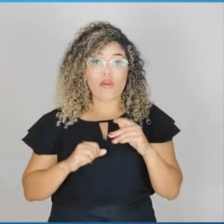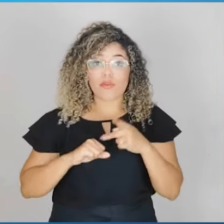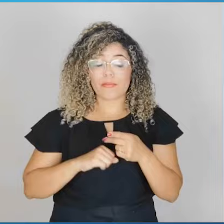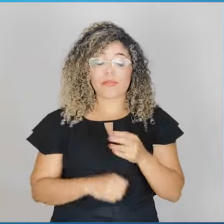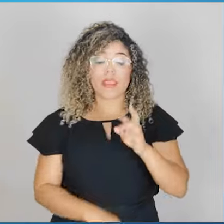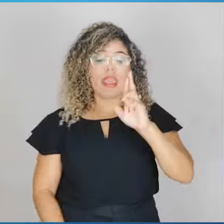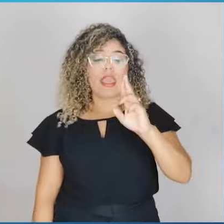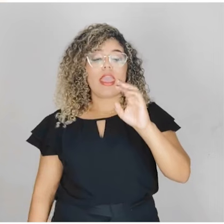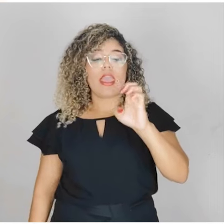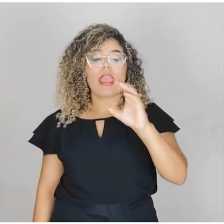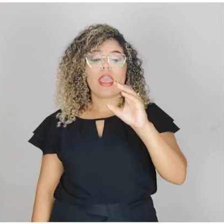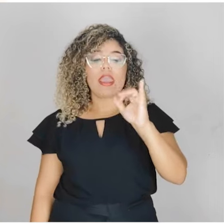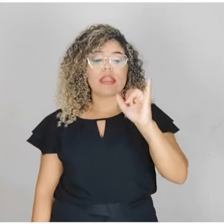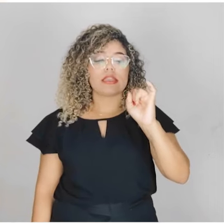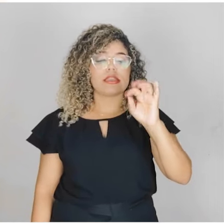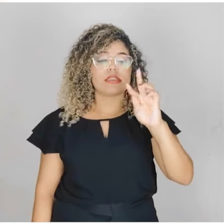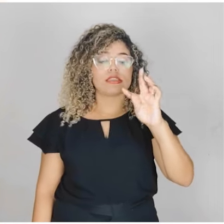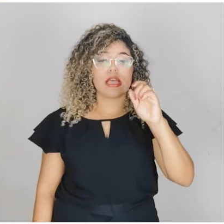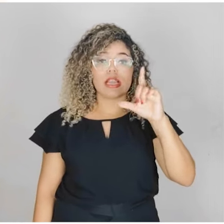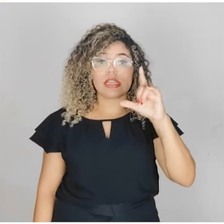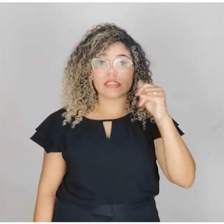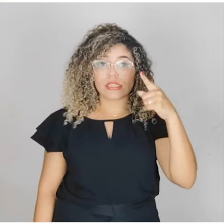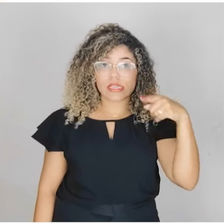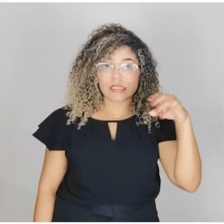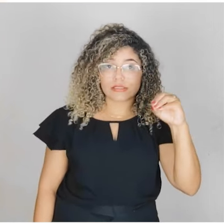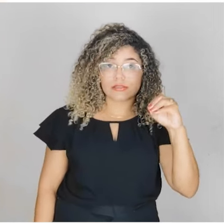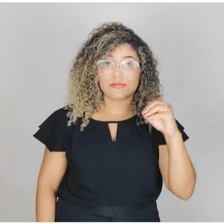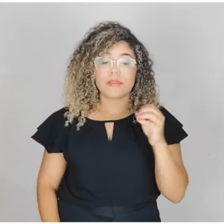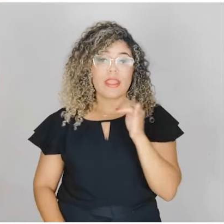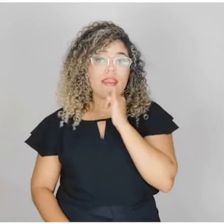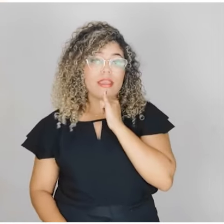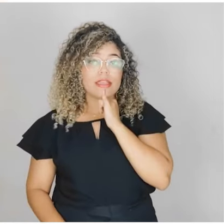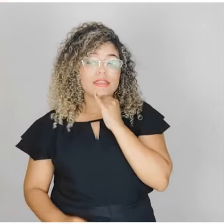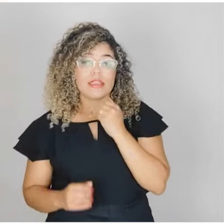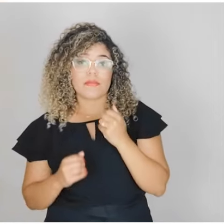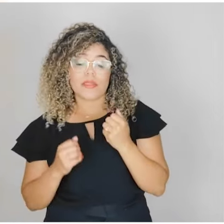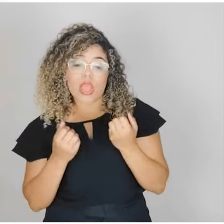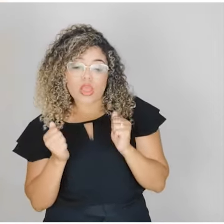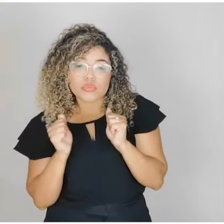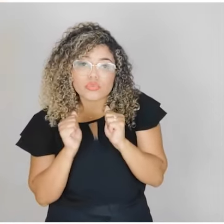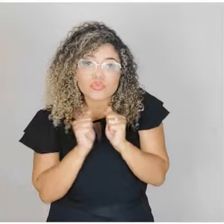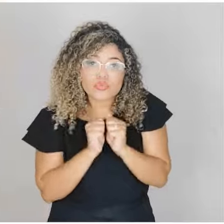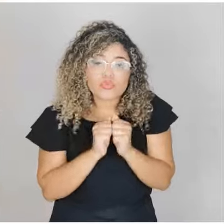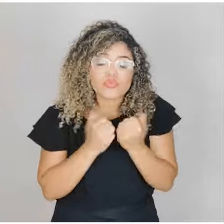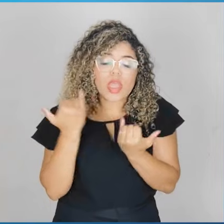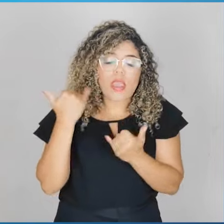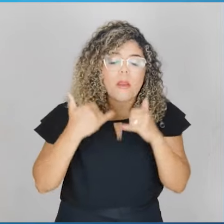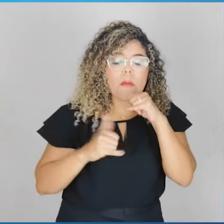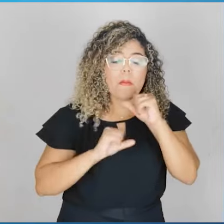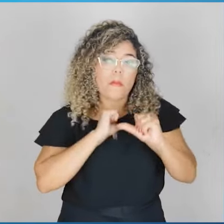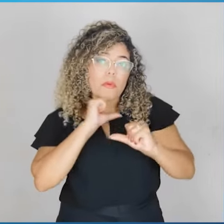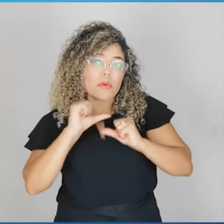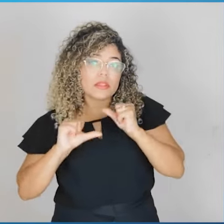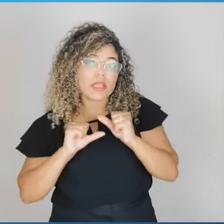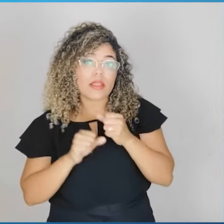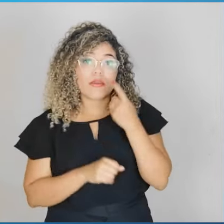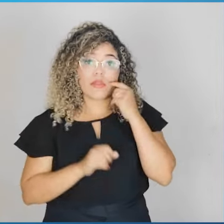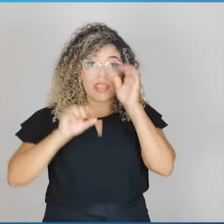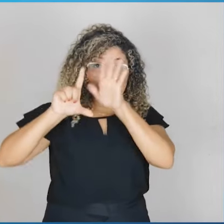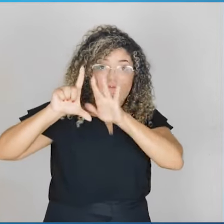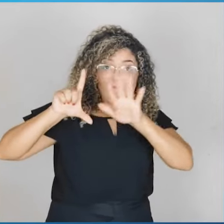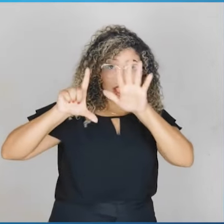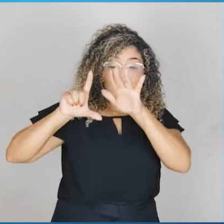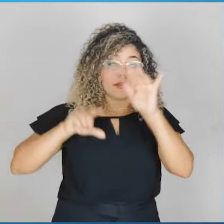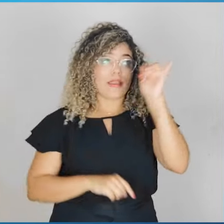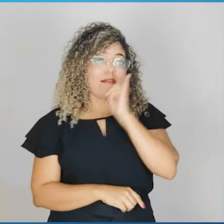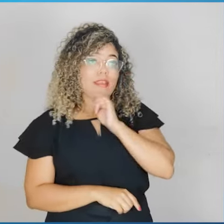Recristalização é caracterizada pela associação entre processos mecânicos e químicos que altera a composição. Na imagem nós temos outros